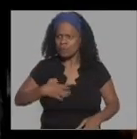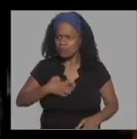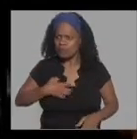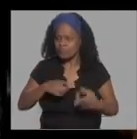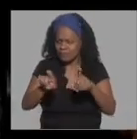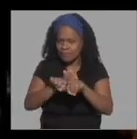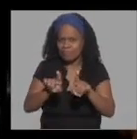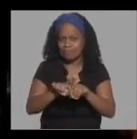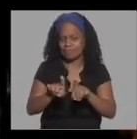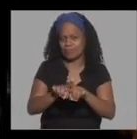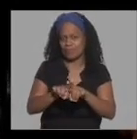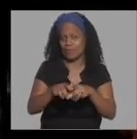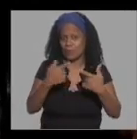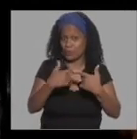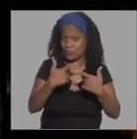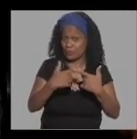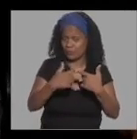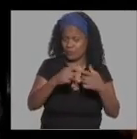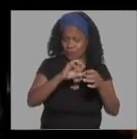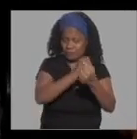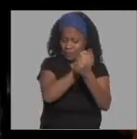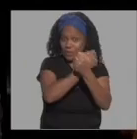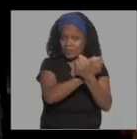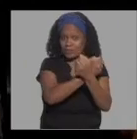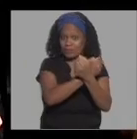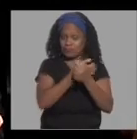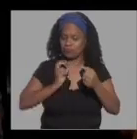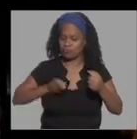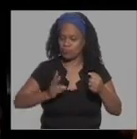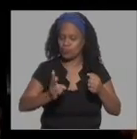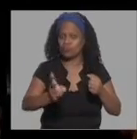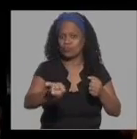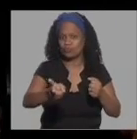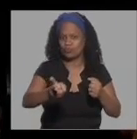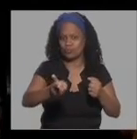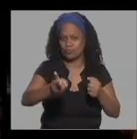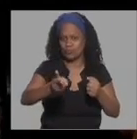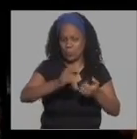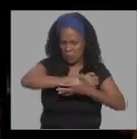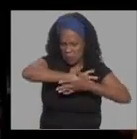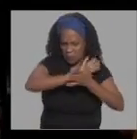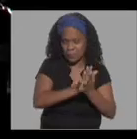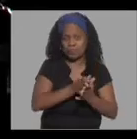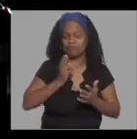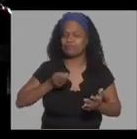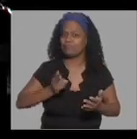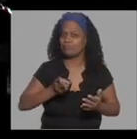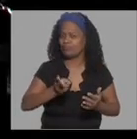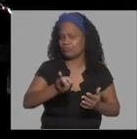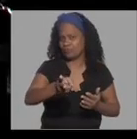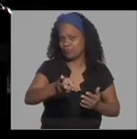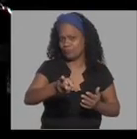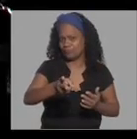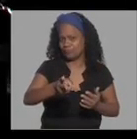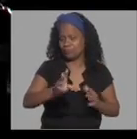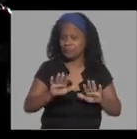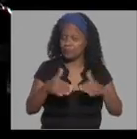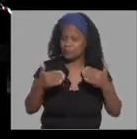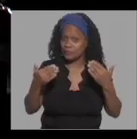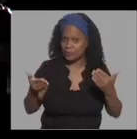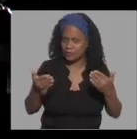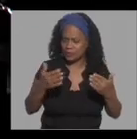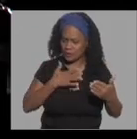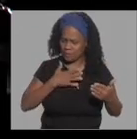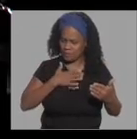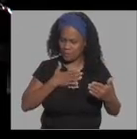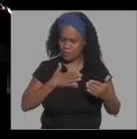também porque como eu falei à escravidão ainda continua as conseqüências delas dela ainda continua então é